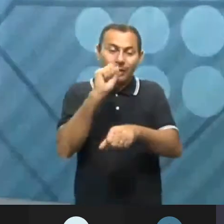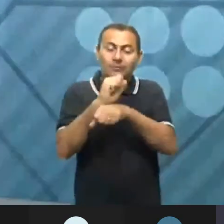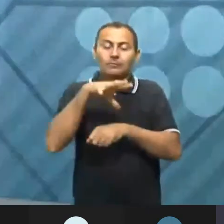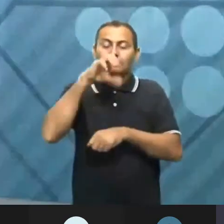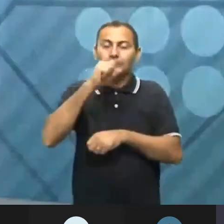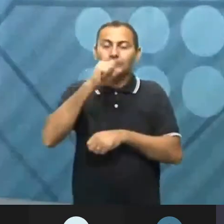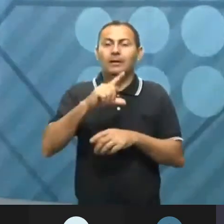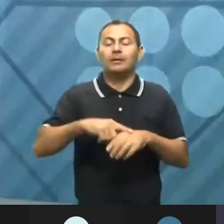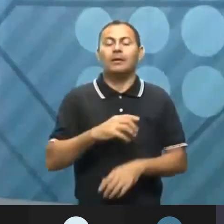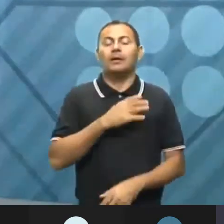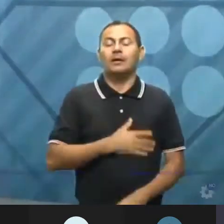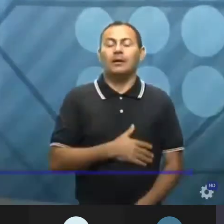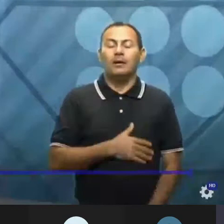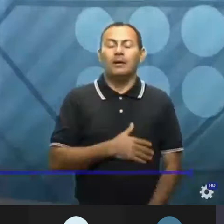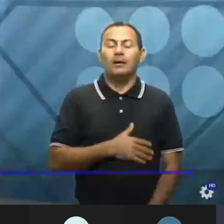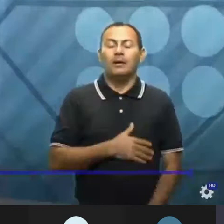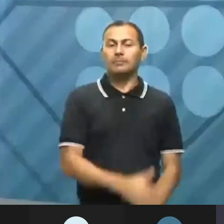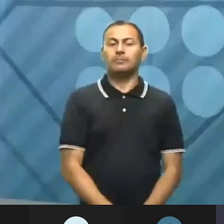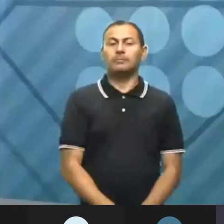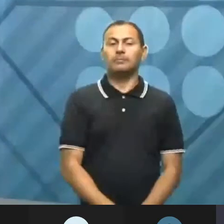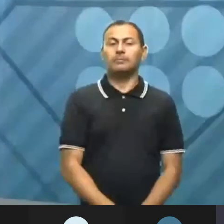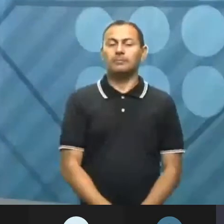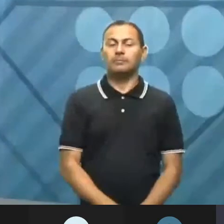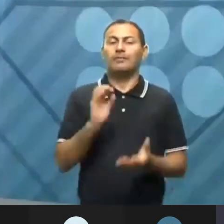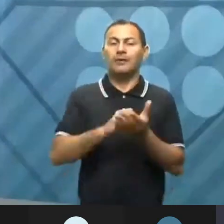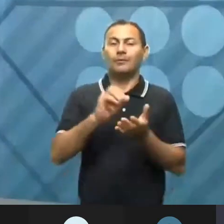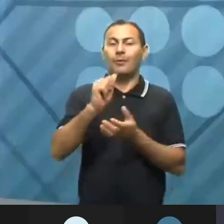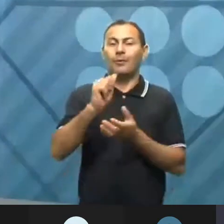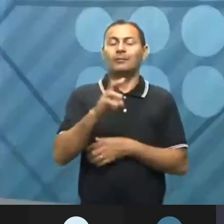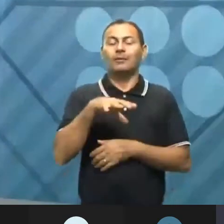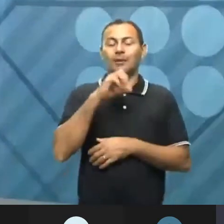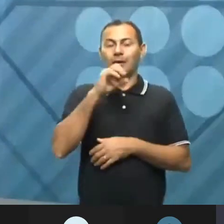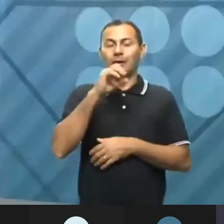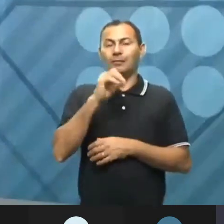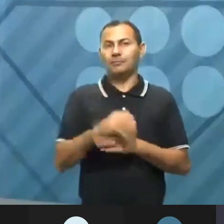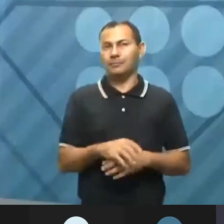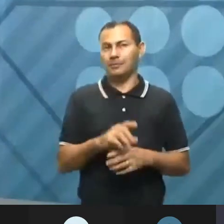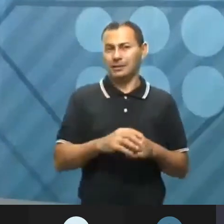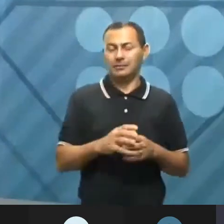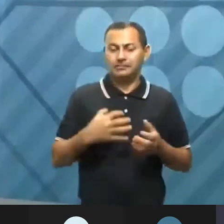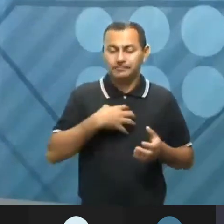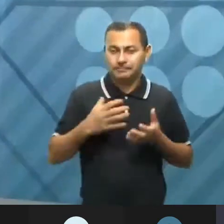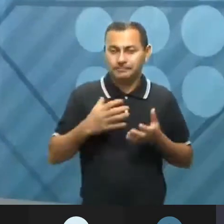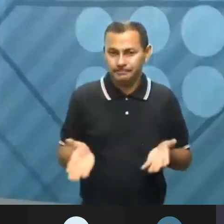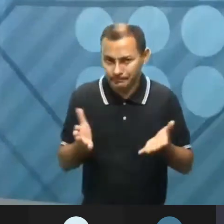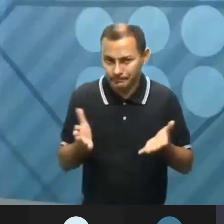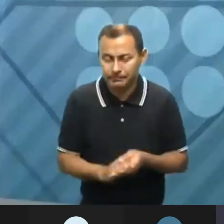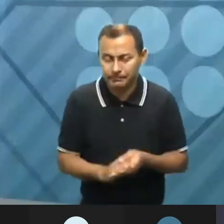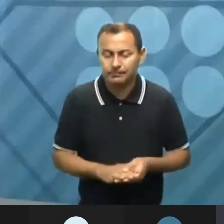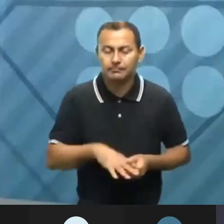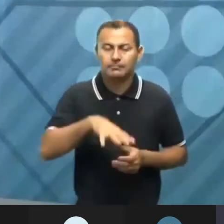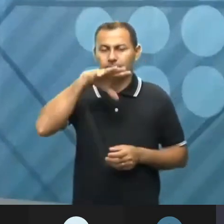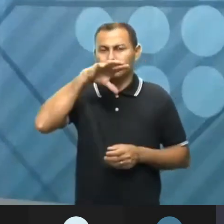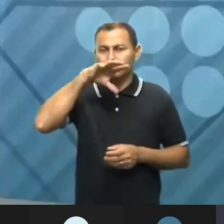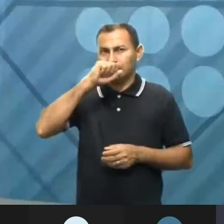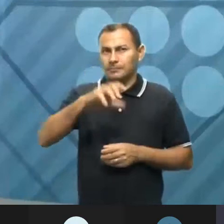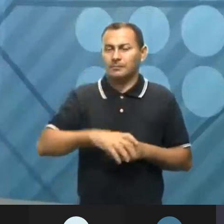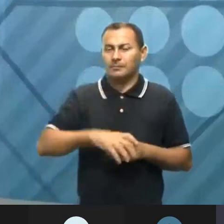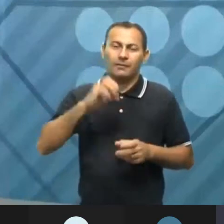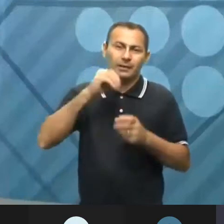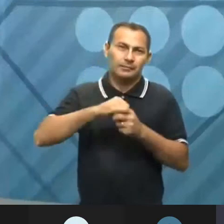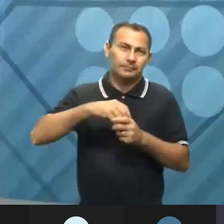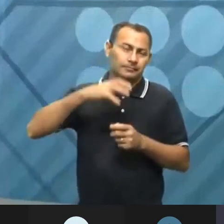sem respirar, mas logo a gente começa a respirar de novo. Por quê? Porque esse estímulo para a respiração,